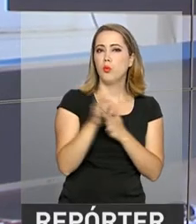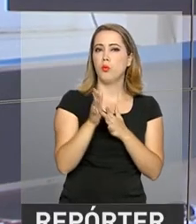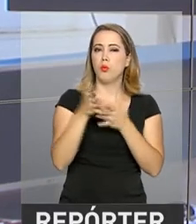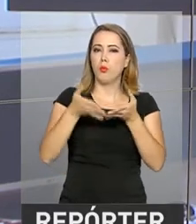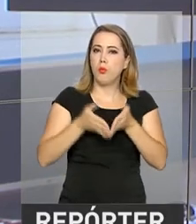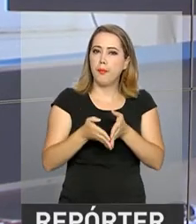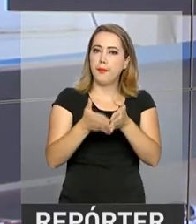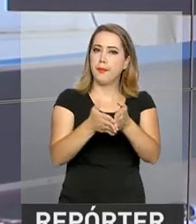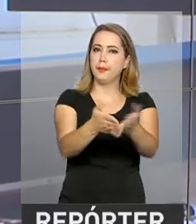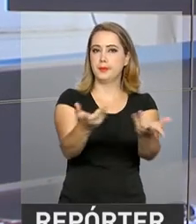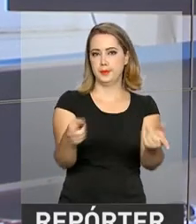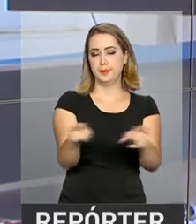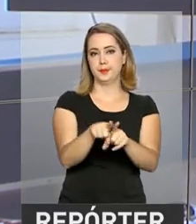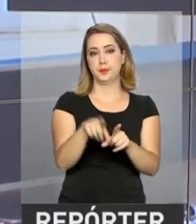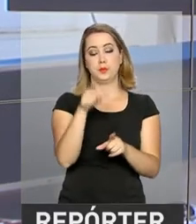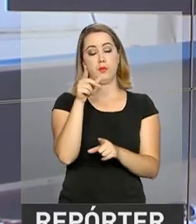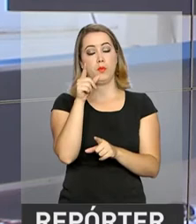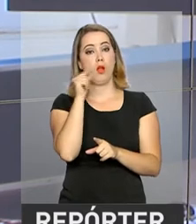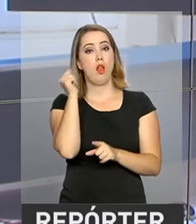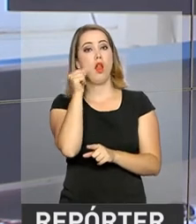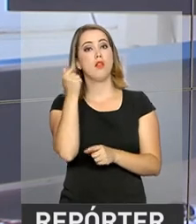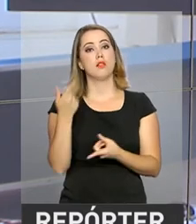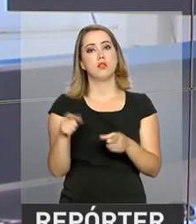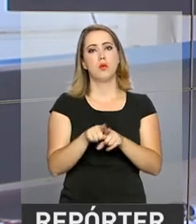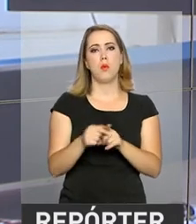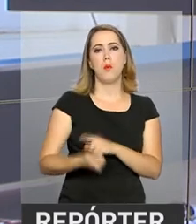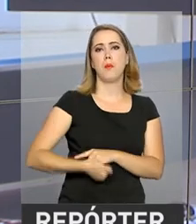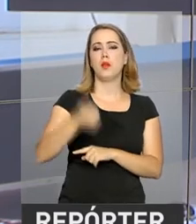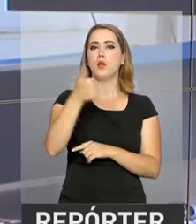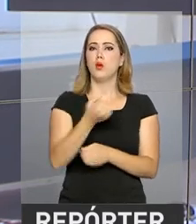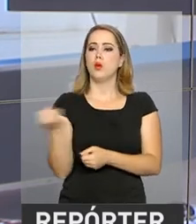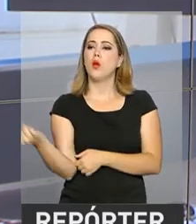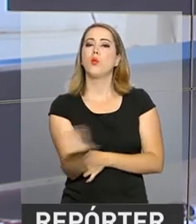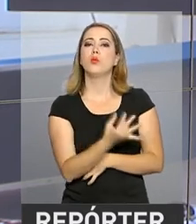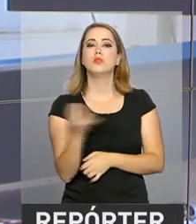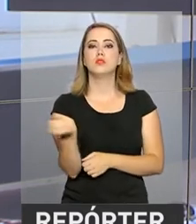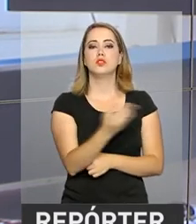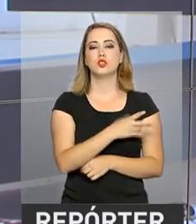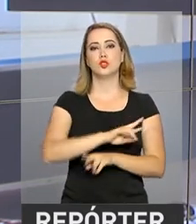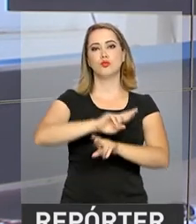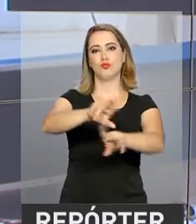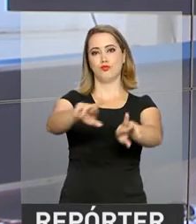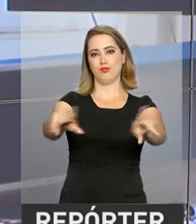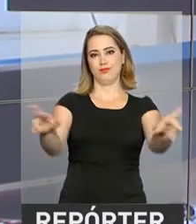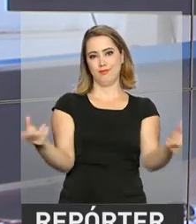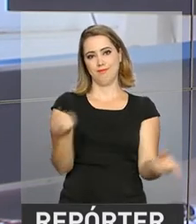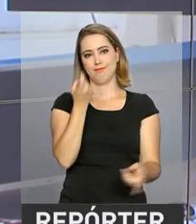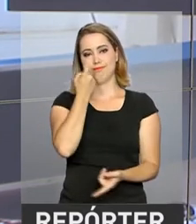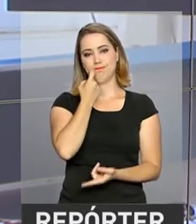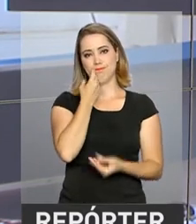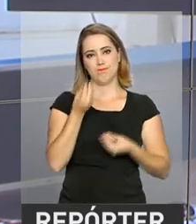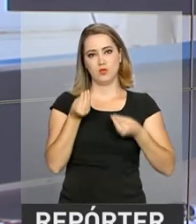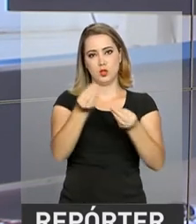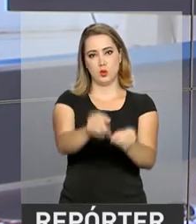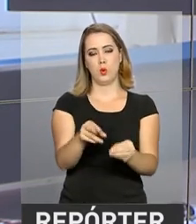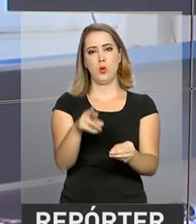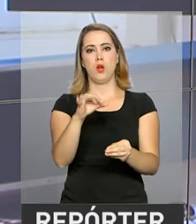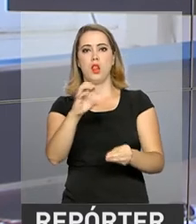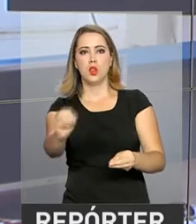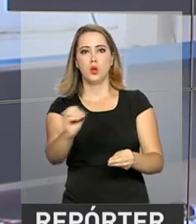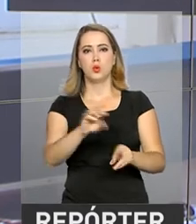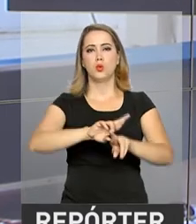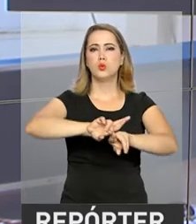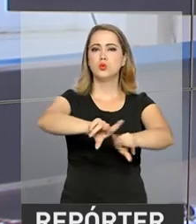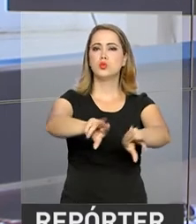iniciativa busca aumentar a quantidade ea variedade de espécies nativas serão colocados no rio alevinos de piau